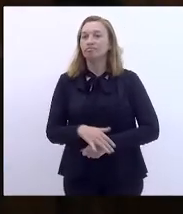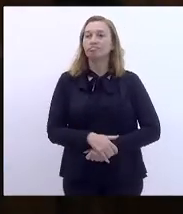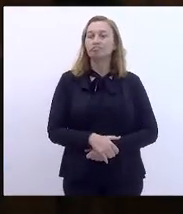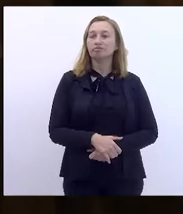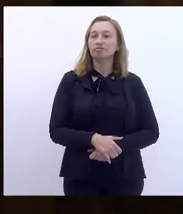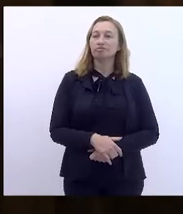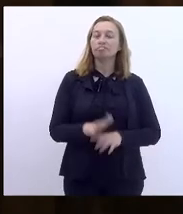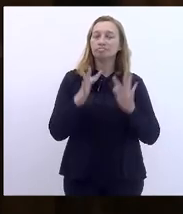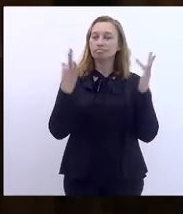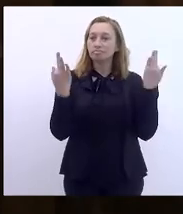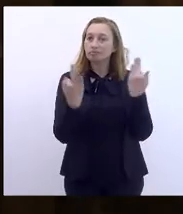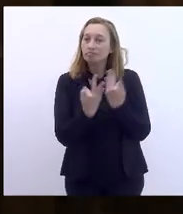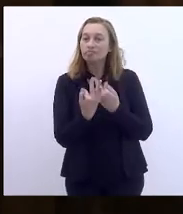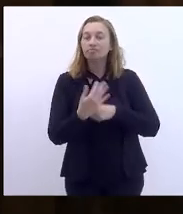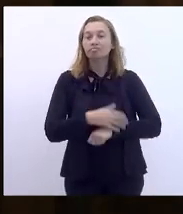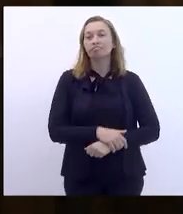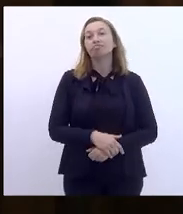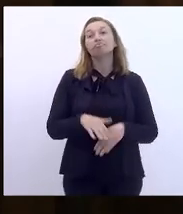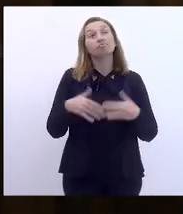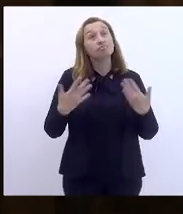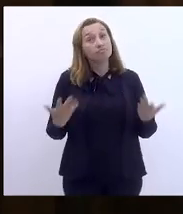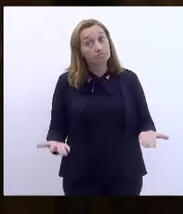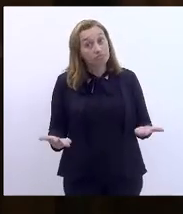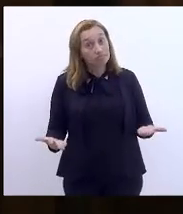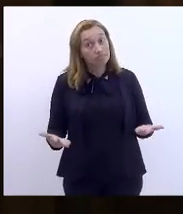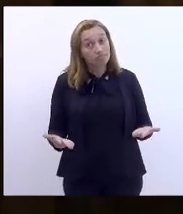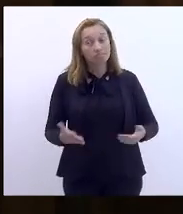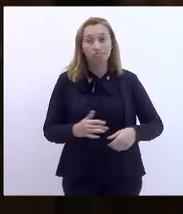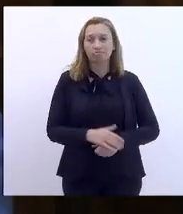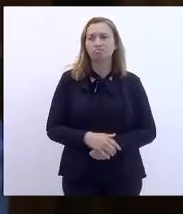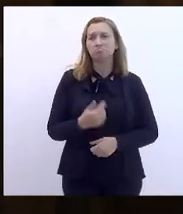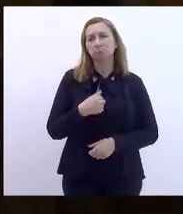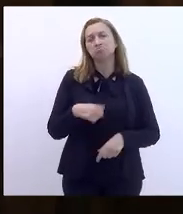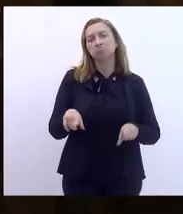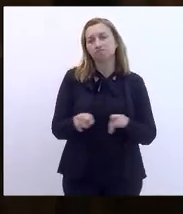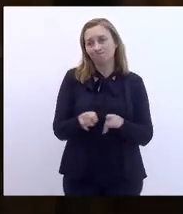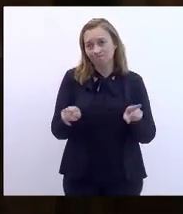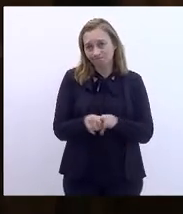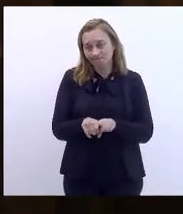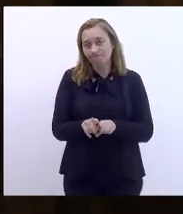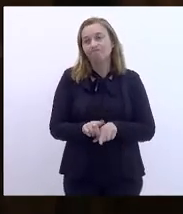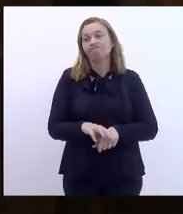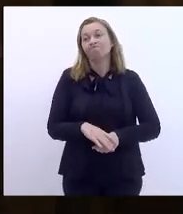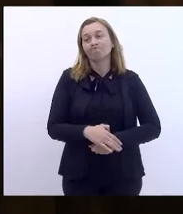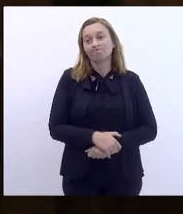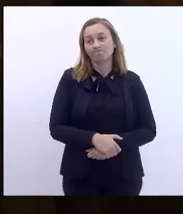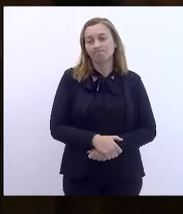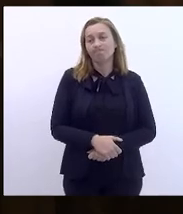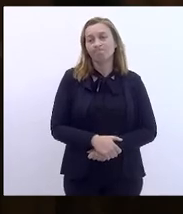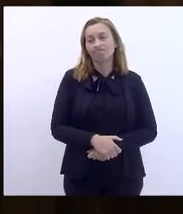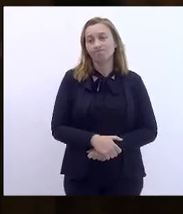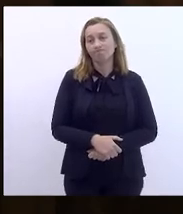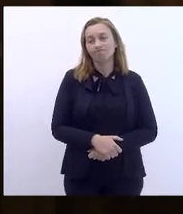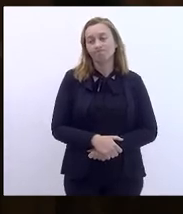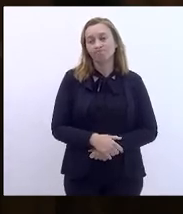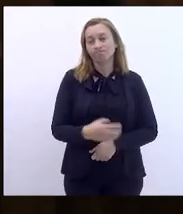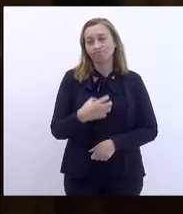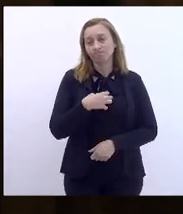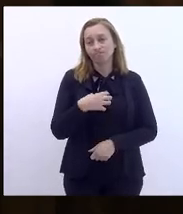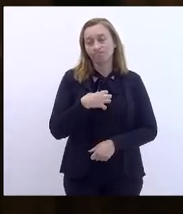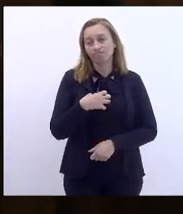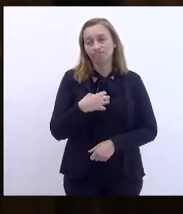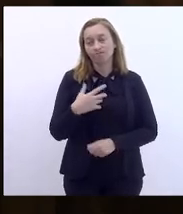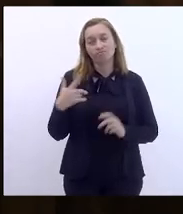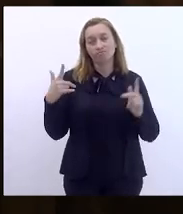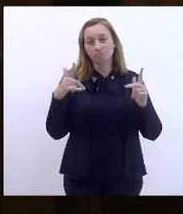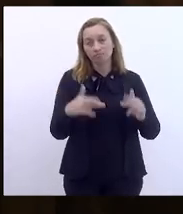Aos familiares então gente eu também me vejo na pele tipo